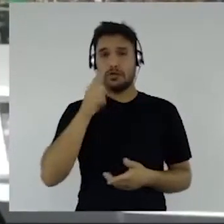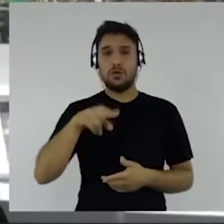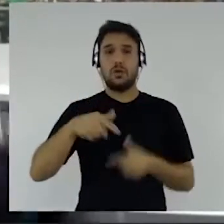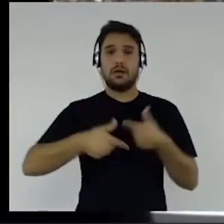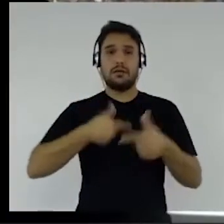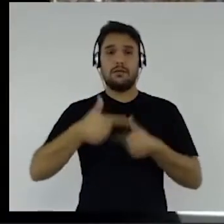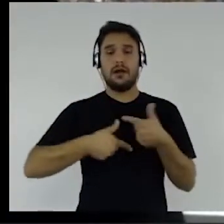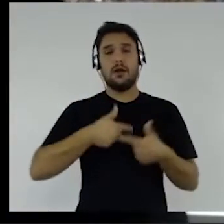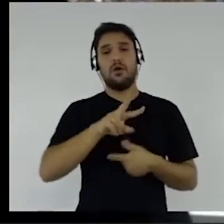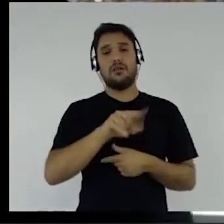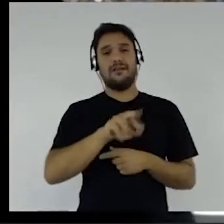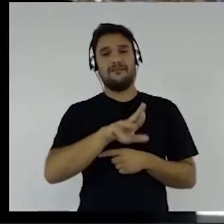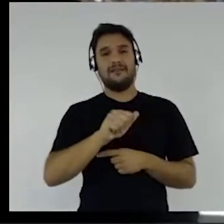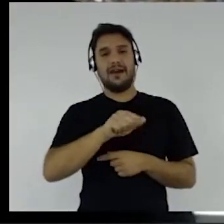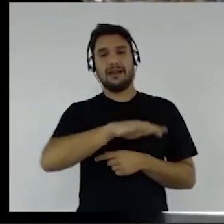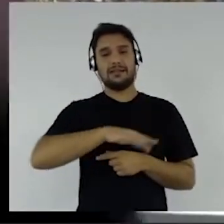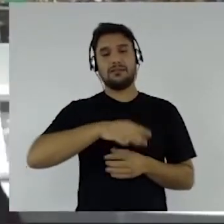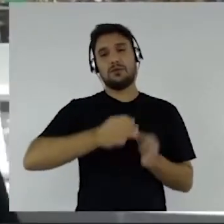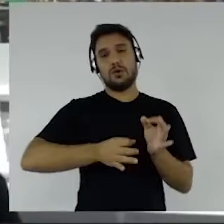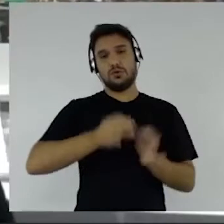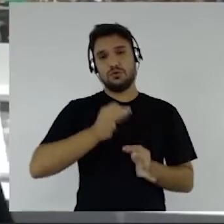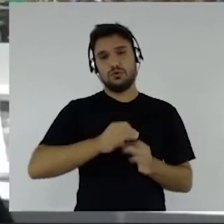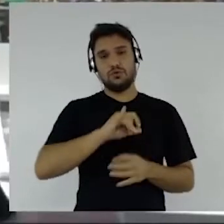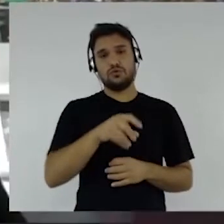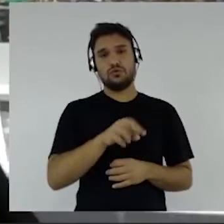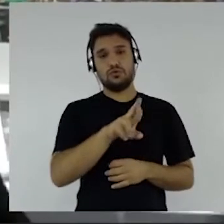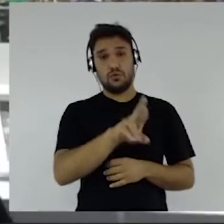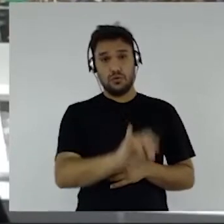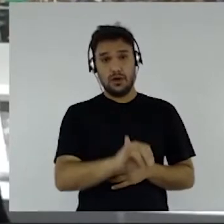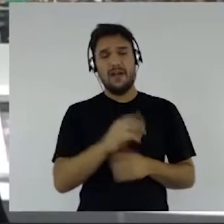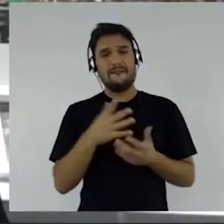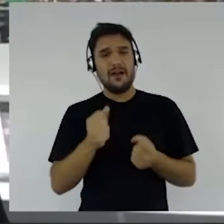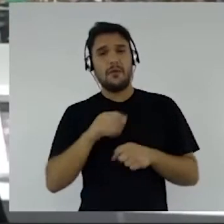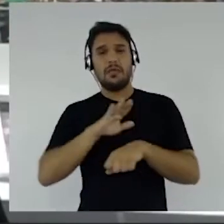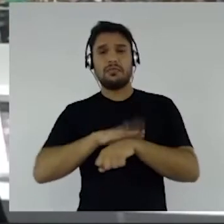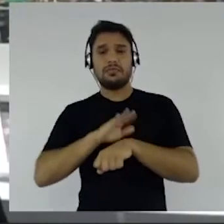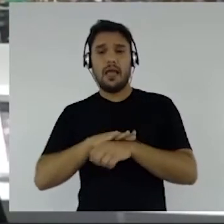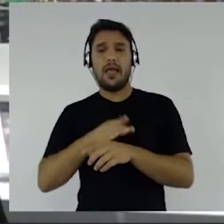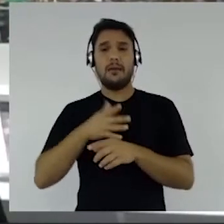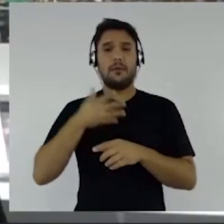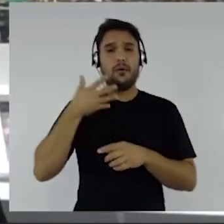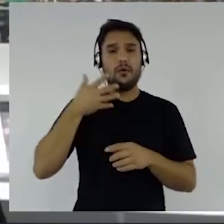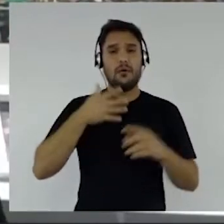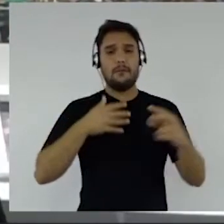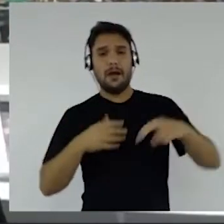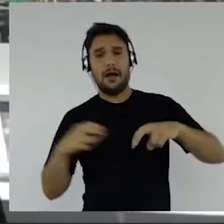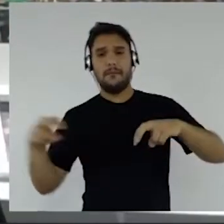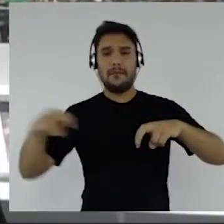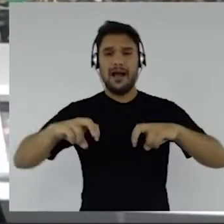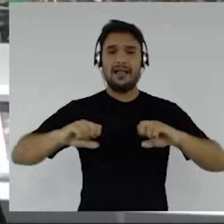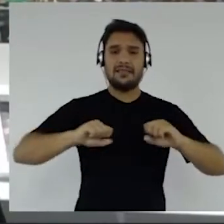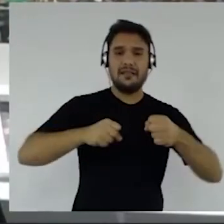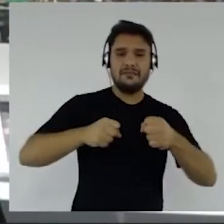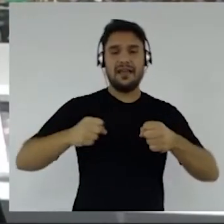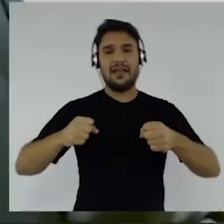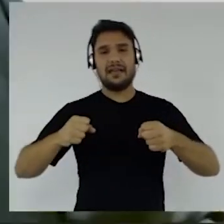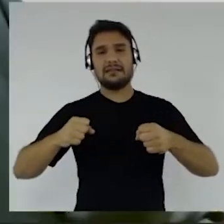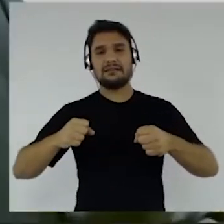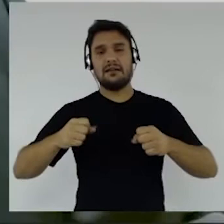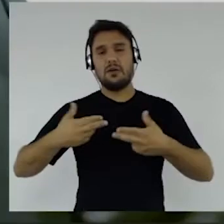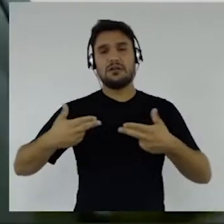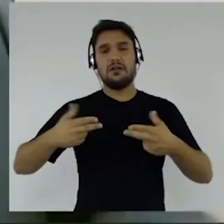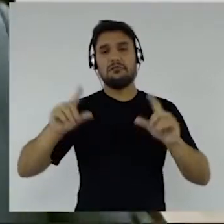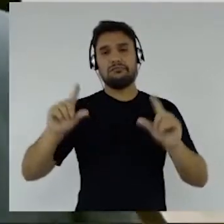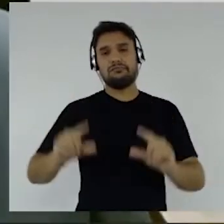do Júri. Tá? Aí falaram para mim assim, olha, vamos diminuir o tempo das partes, entendeu? Porque, olha, a questão Acabou do o tempo,